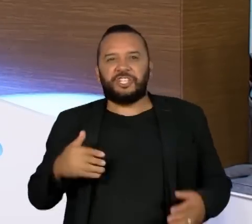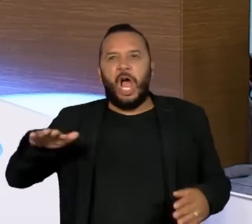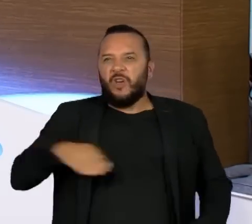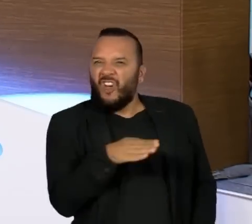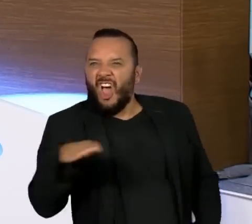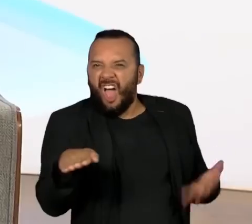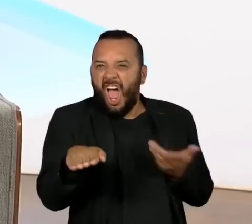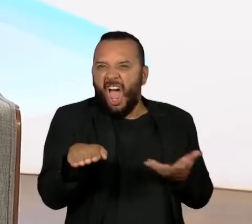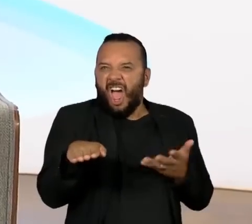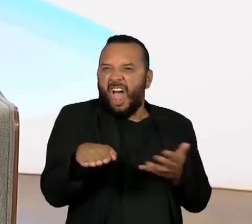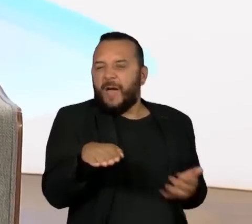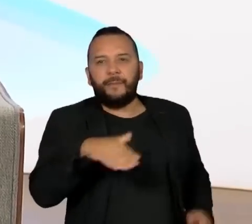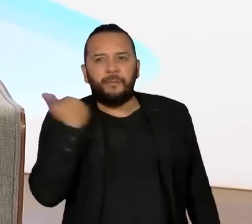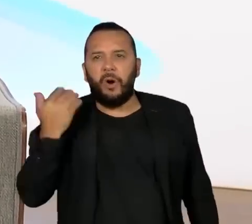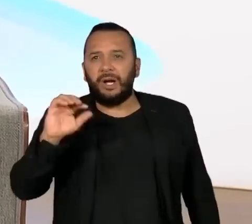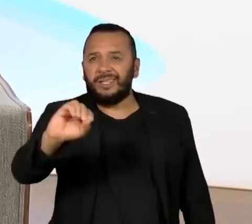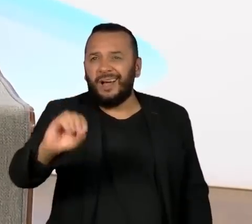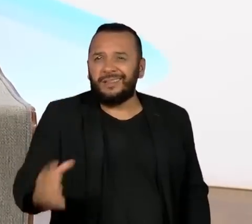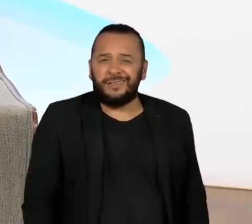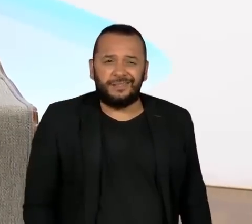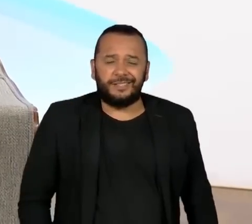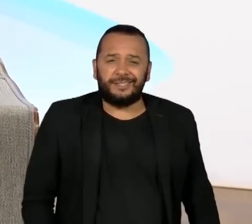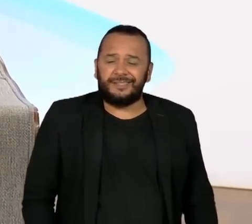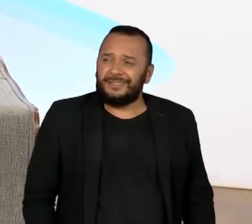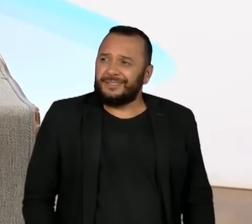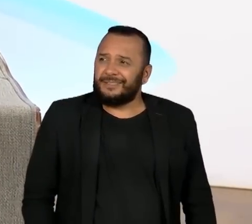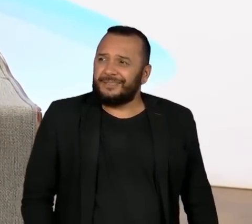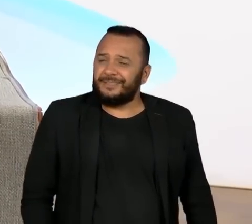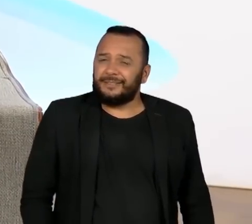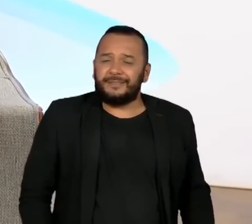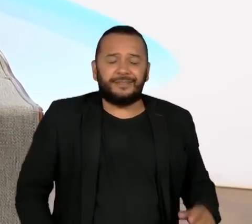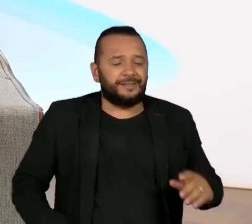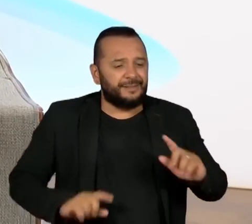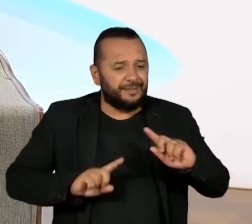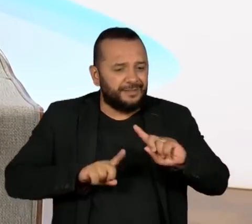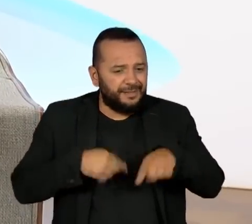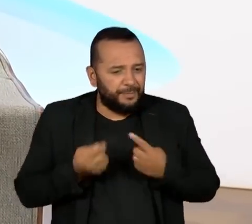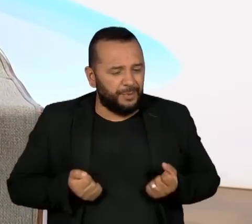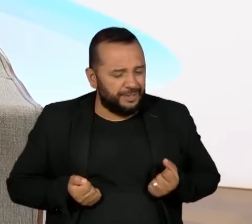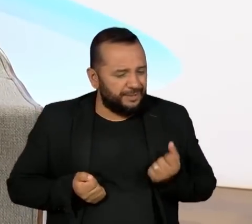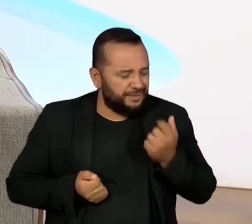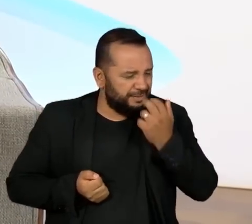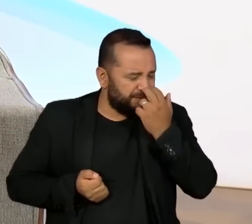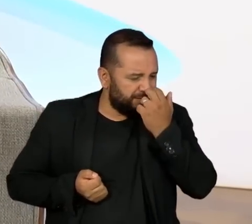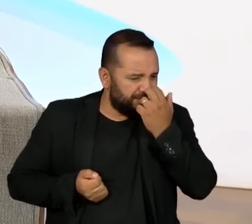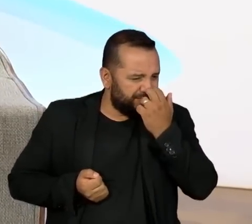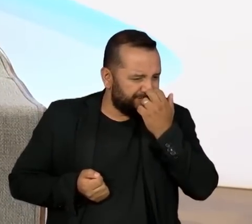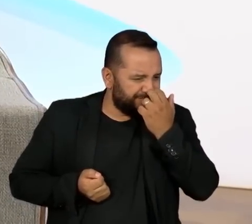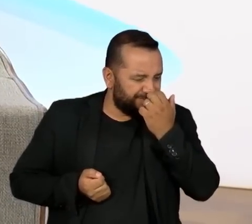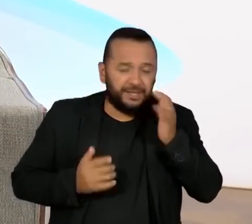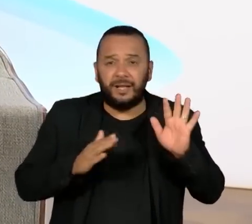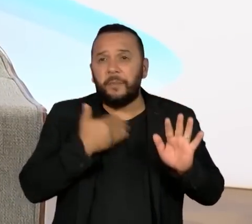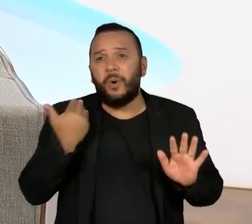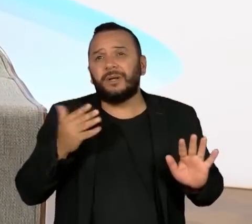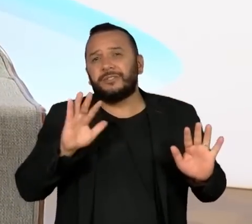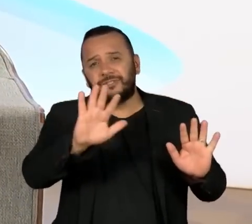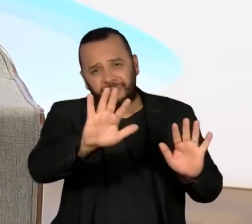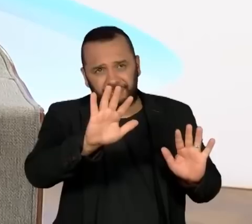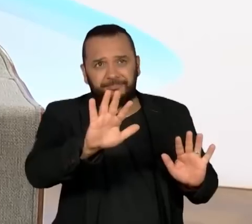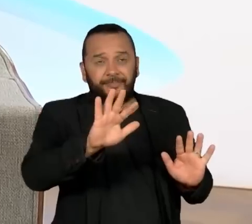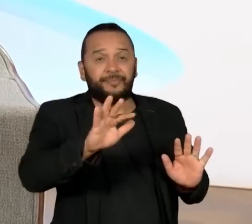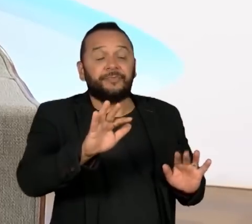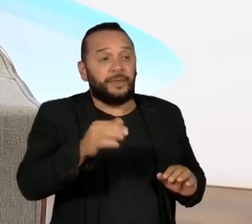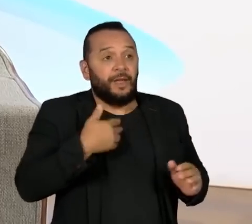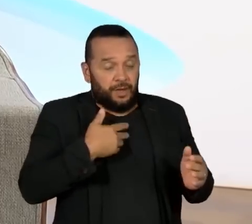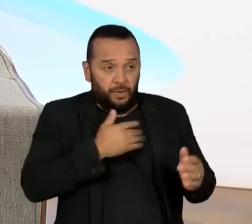você não morre. Mas você... É que a morte... O que mais eu gostava